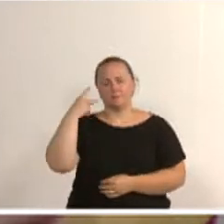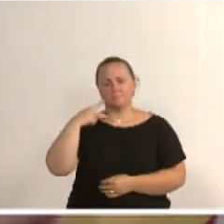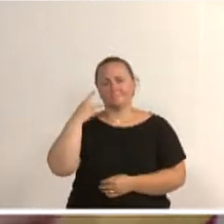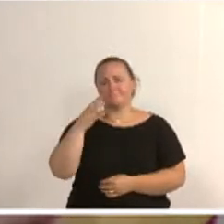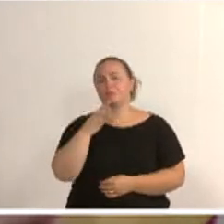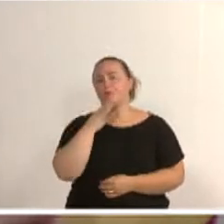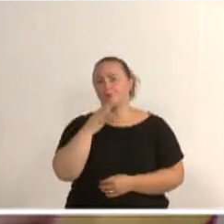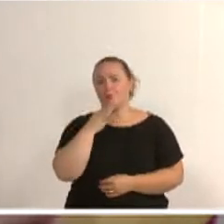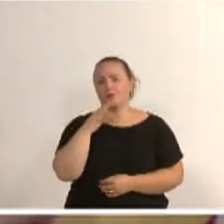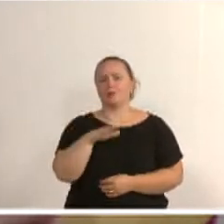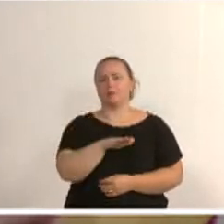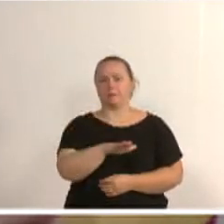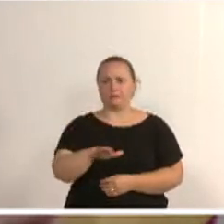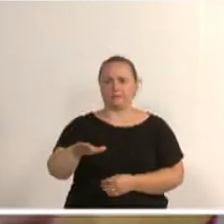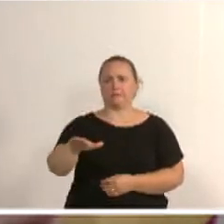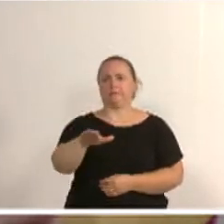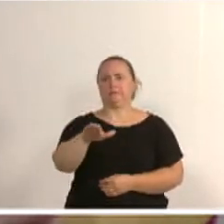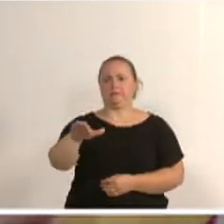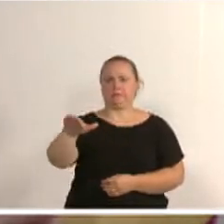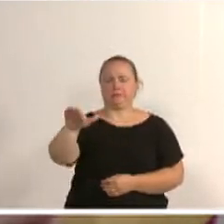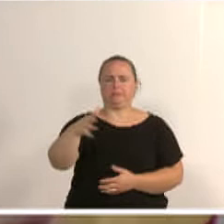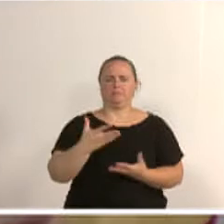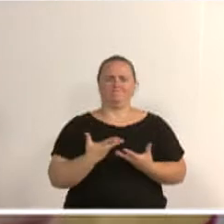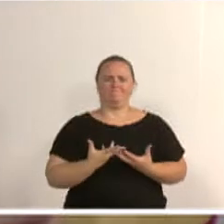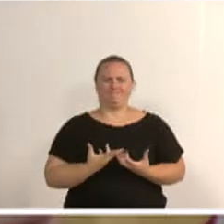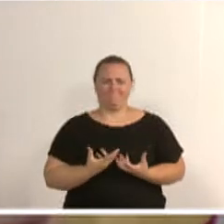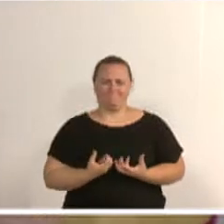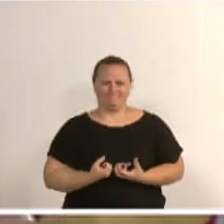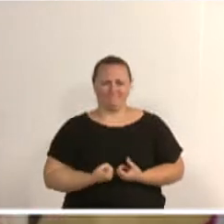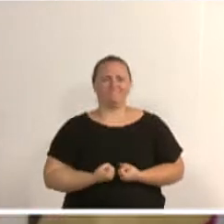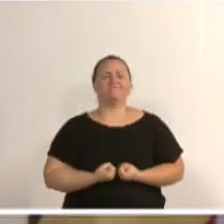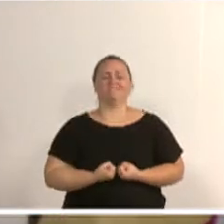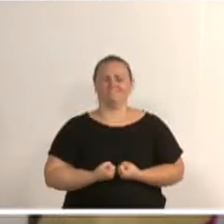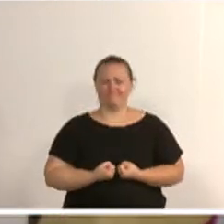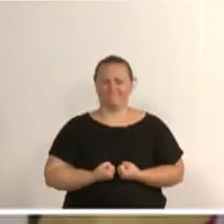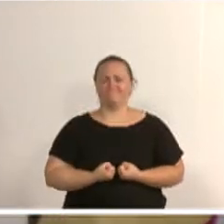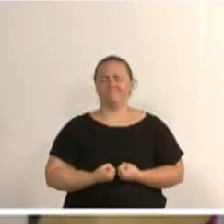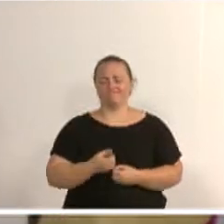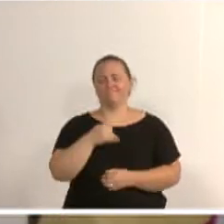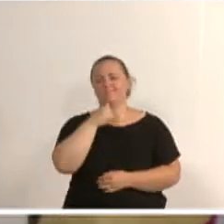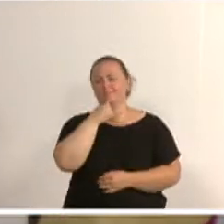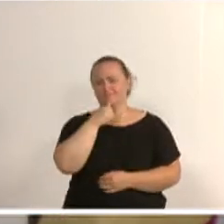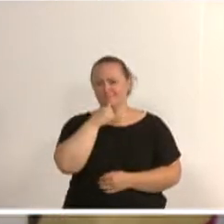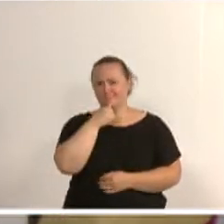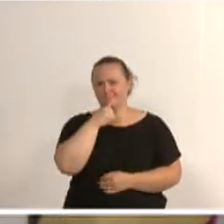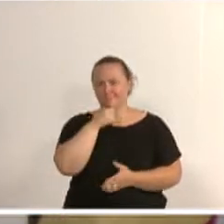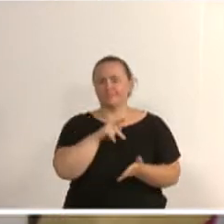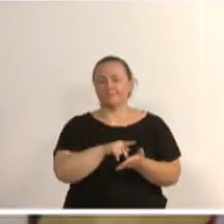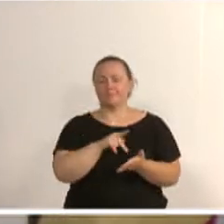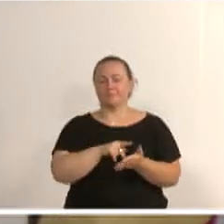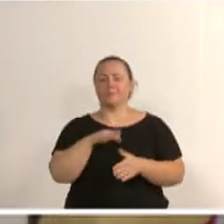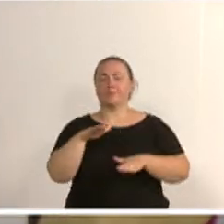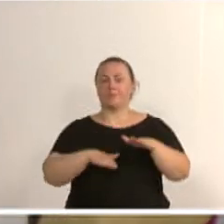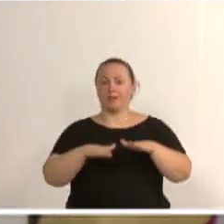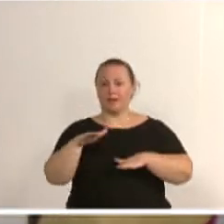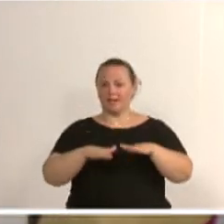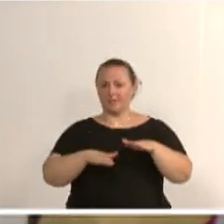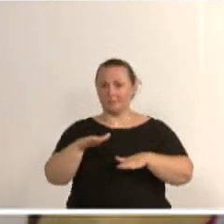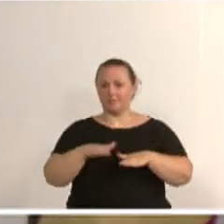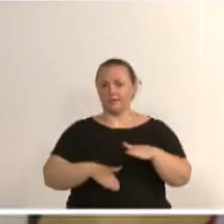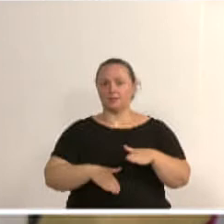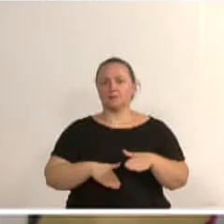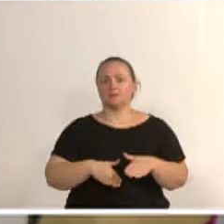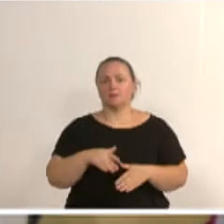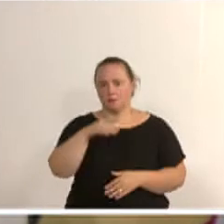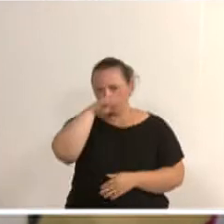é um relevo assim, um morro bem acentuado, é uma coisa árdua, né? E infelizmente, às vezes nós temos que suar a